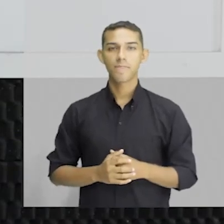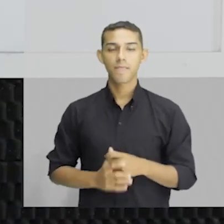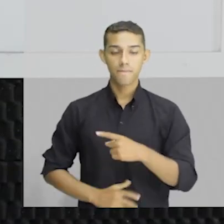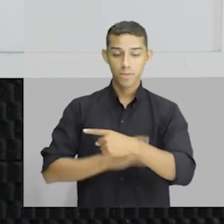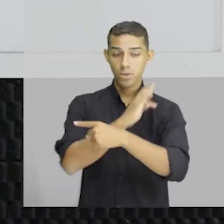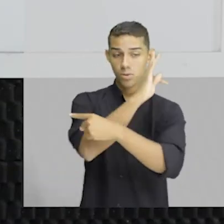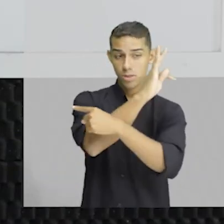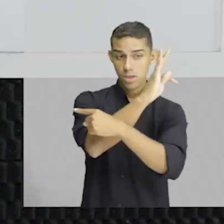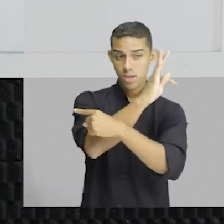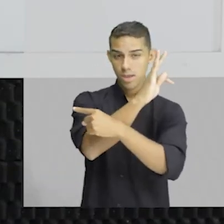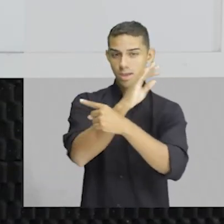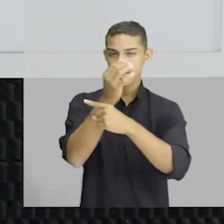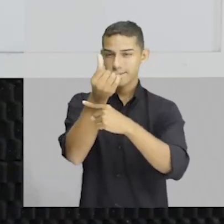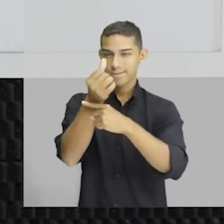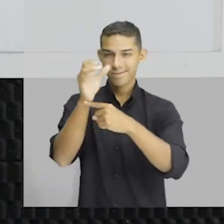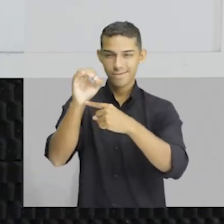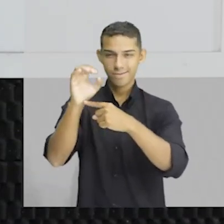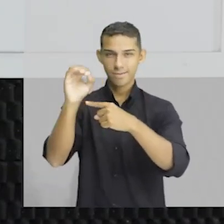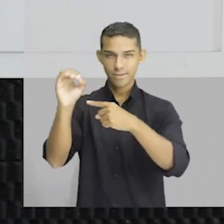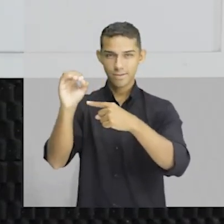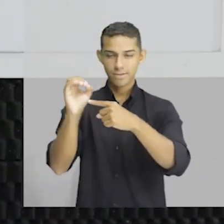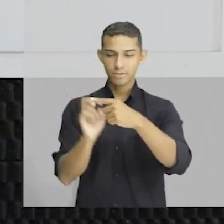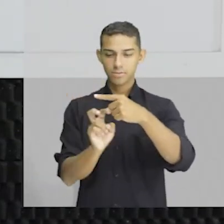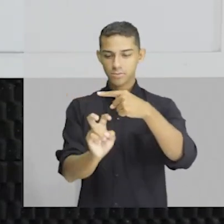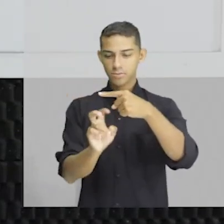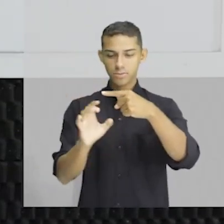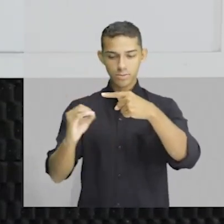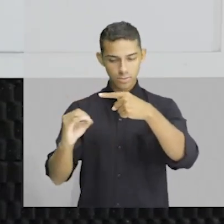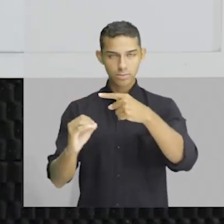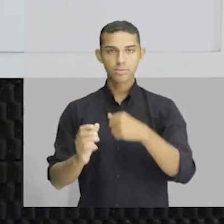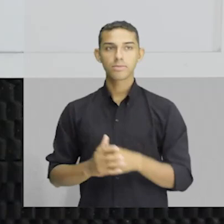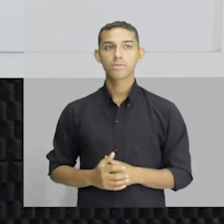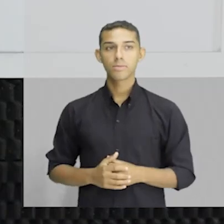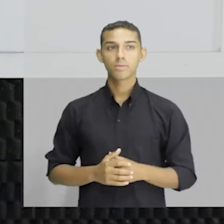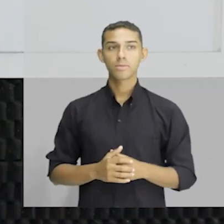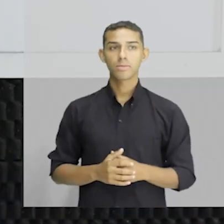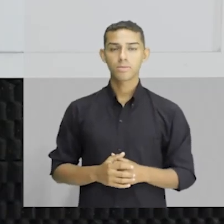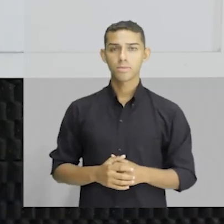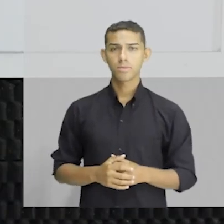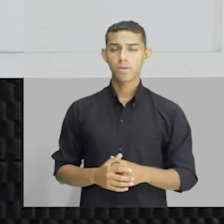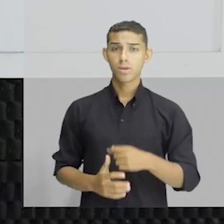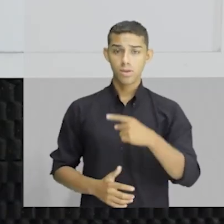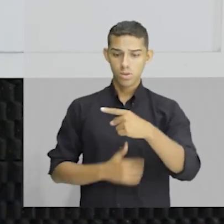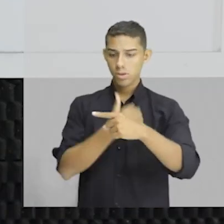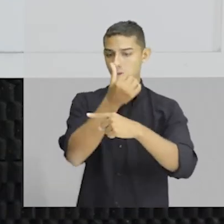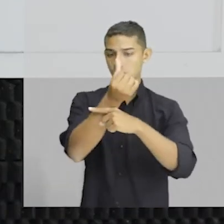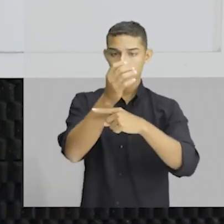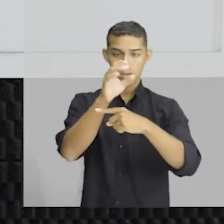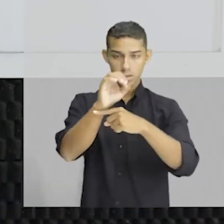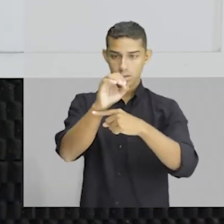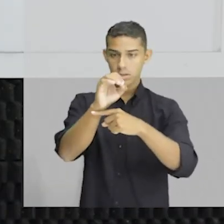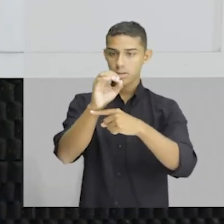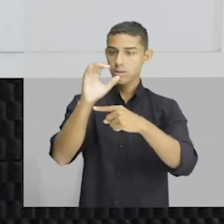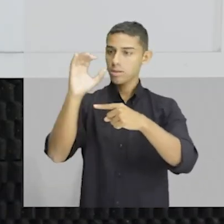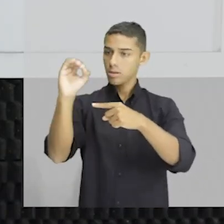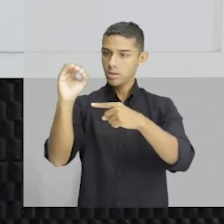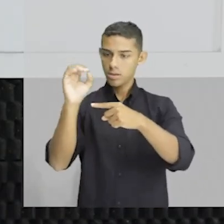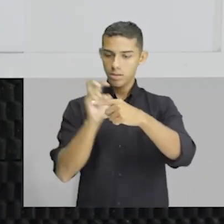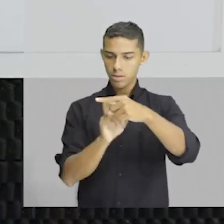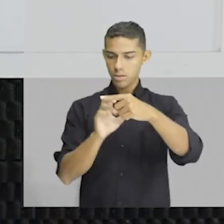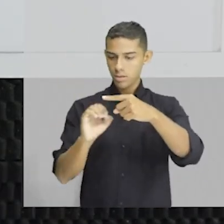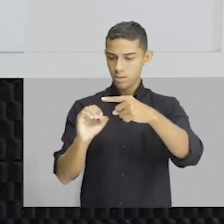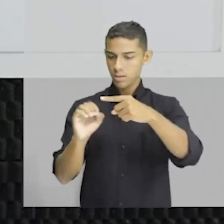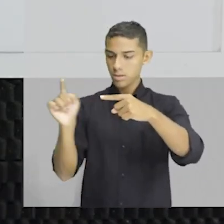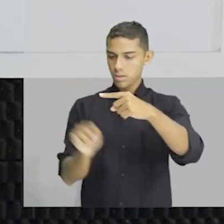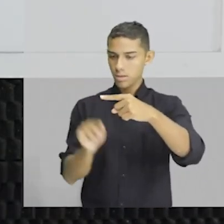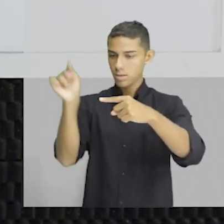por 50 para ficar mais simples ó vamos cancelar esse zero de cima com 0 de baixo fica a